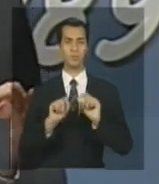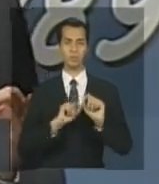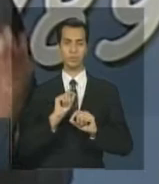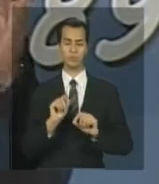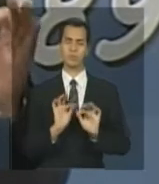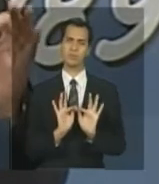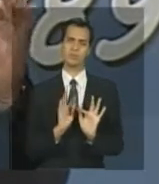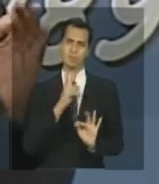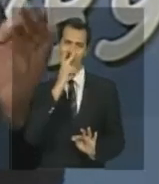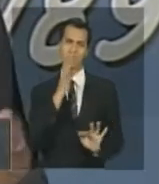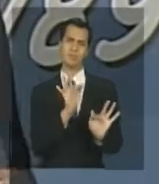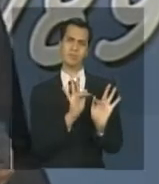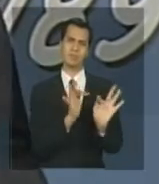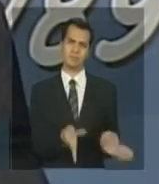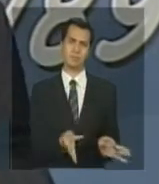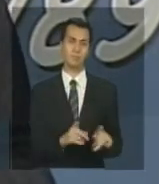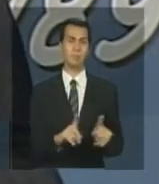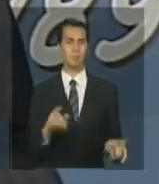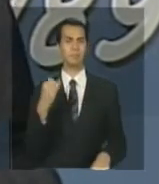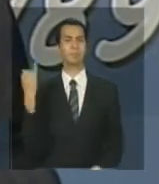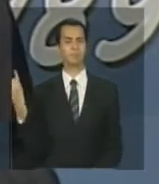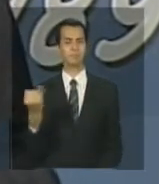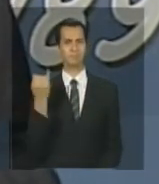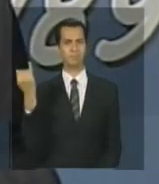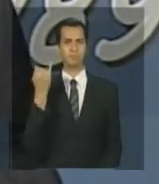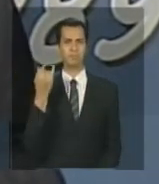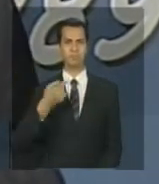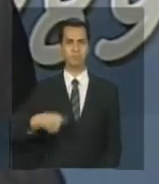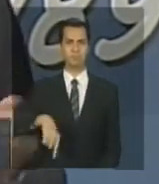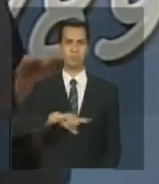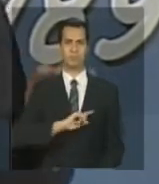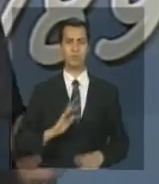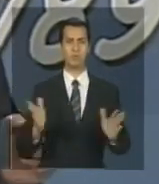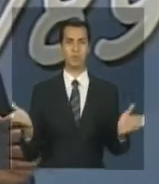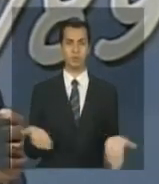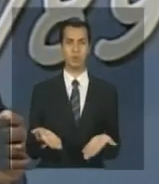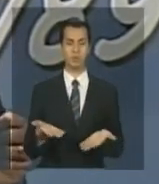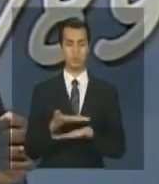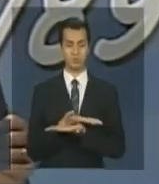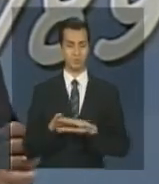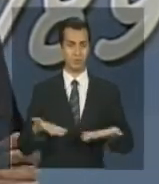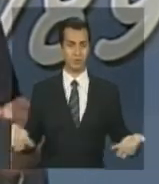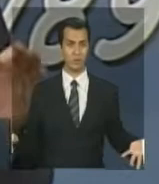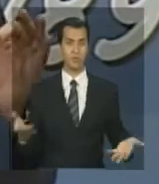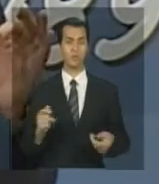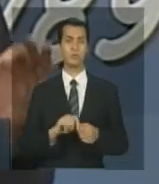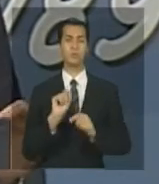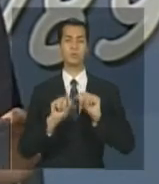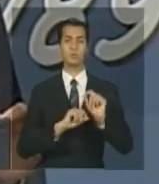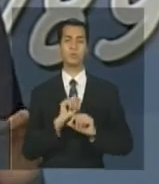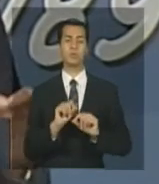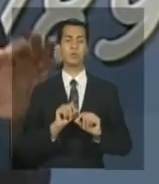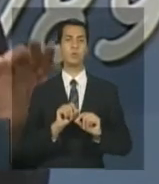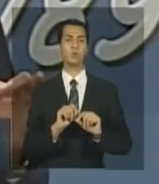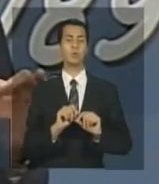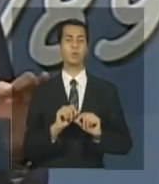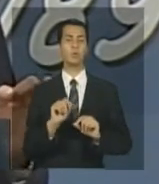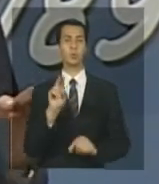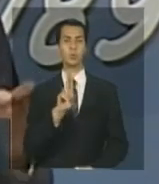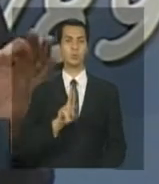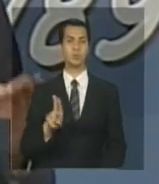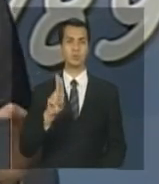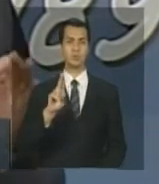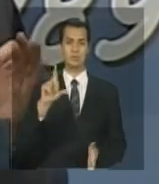mas que é muito muito importante nós estamos com esse ato universalizando o